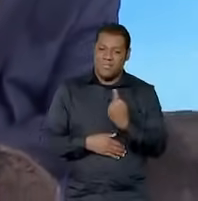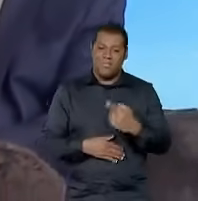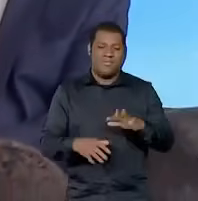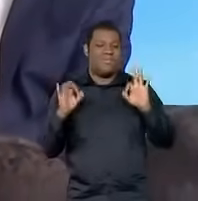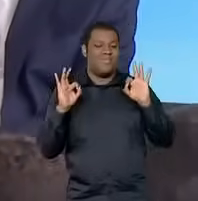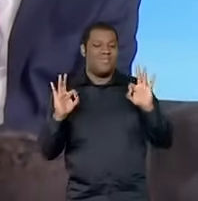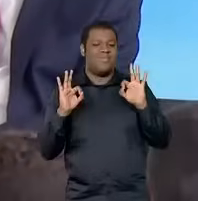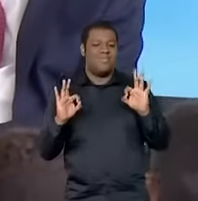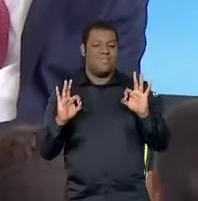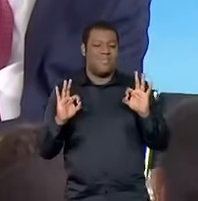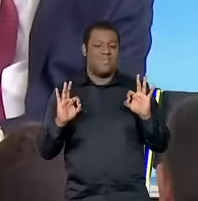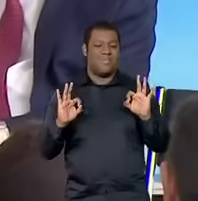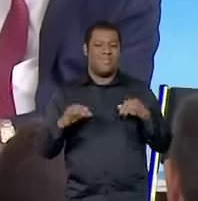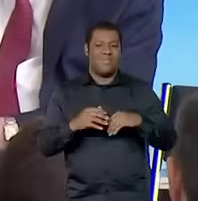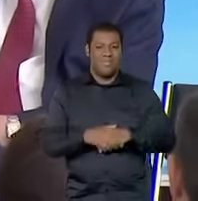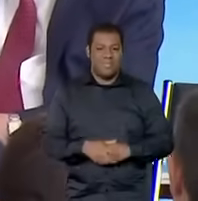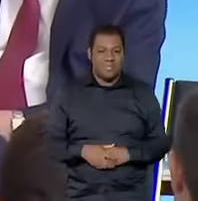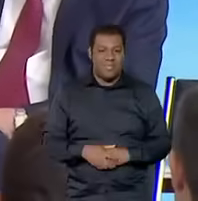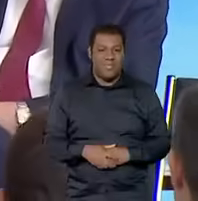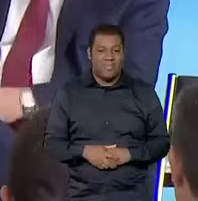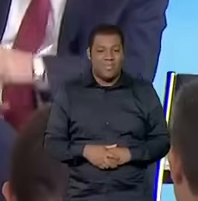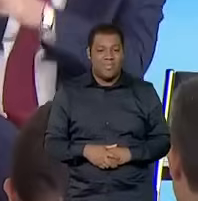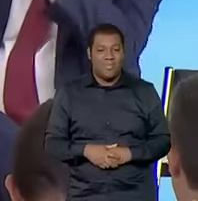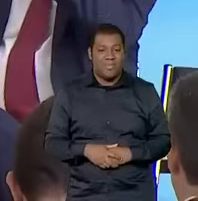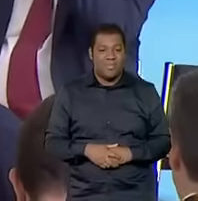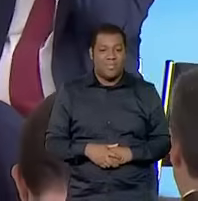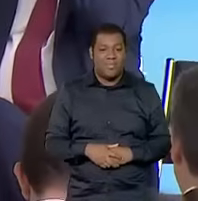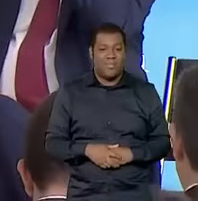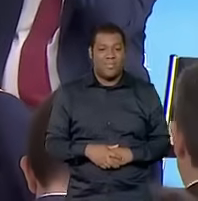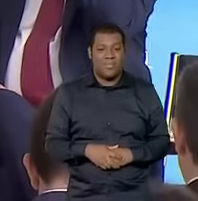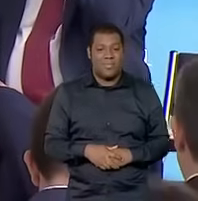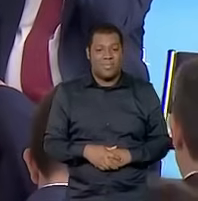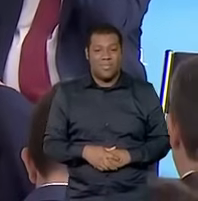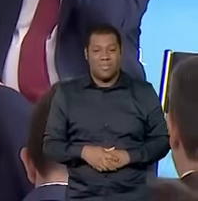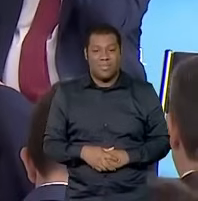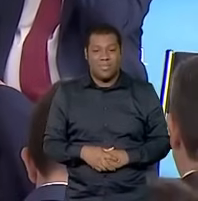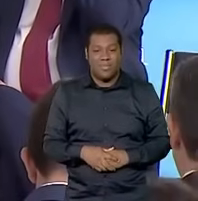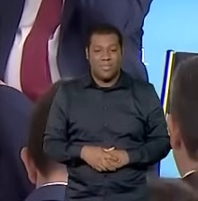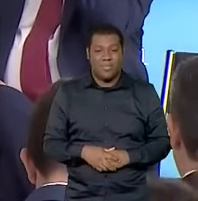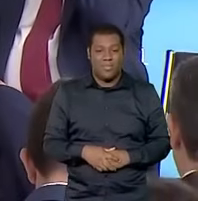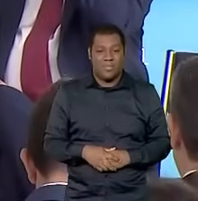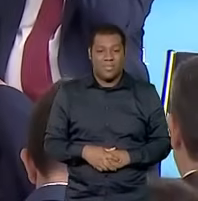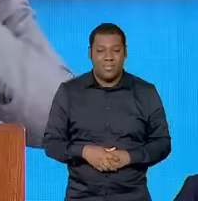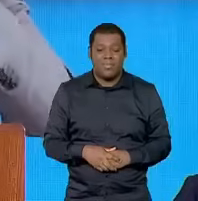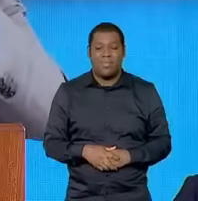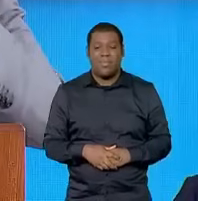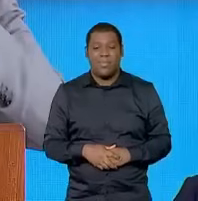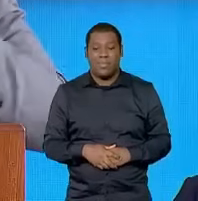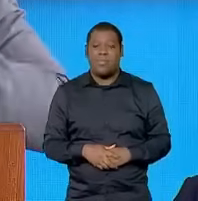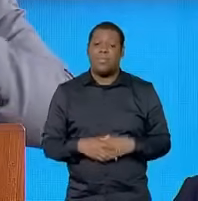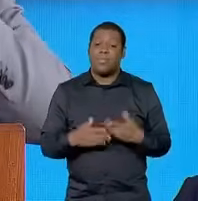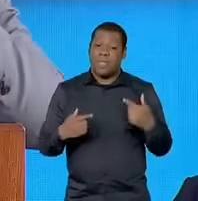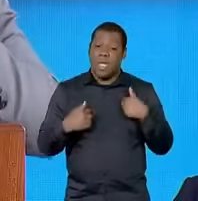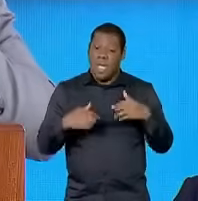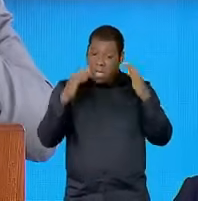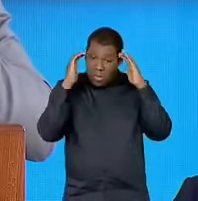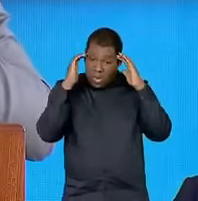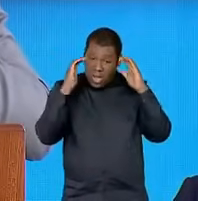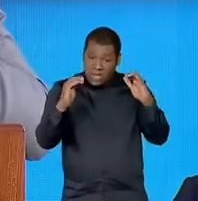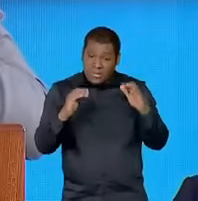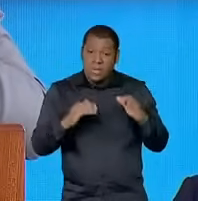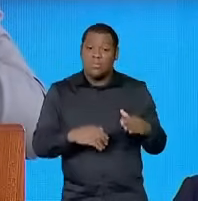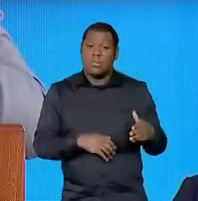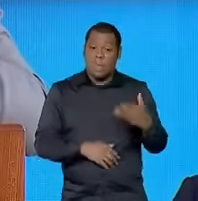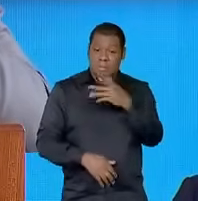gente tratou o nosso antecessor com 1000% de respeito que ele não teve com a